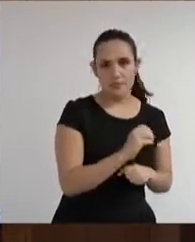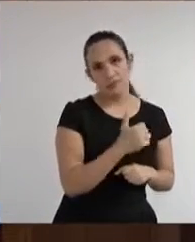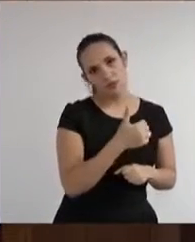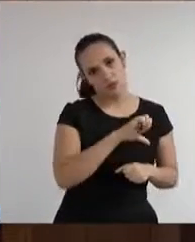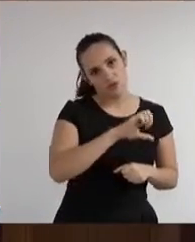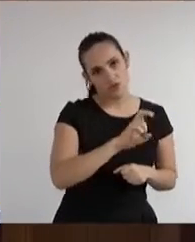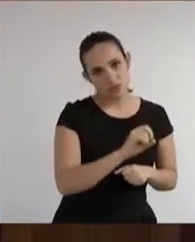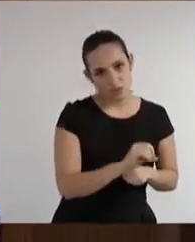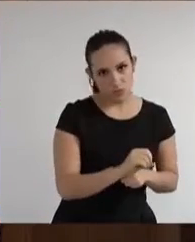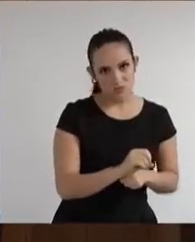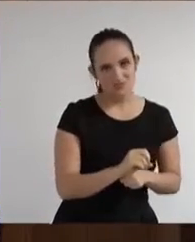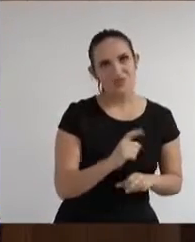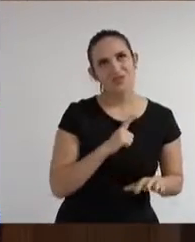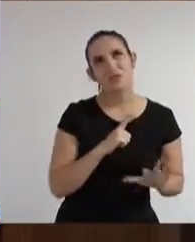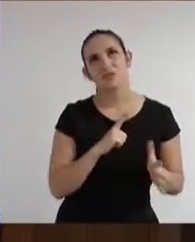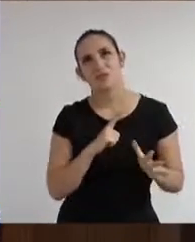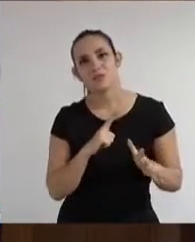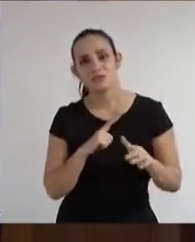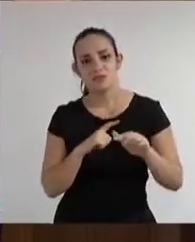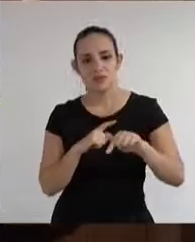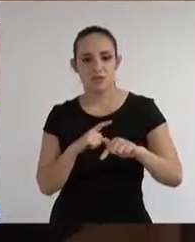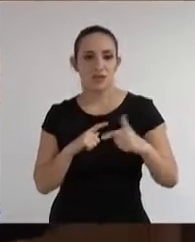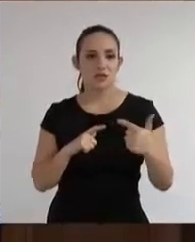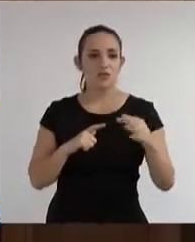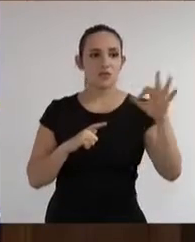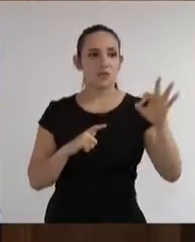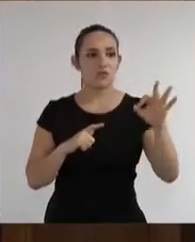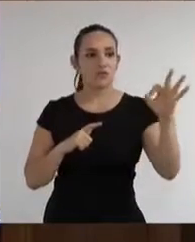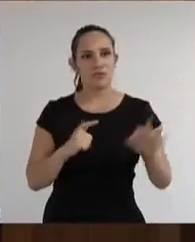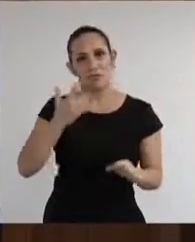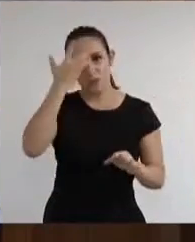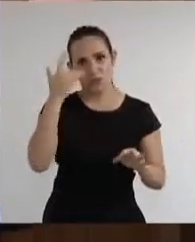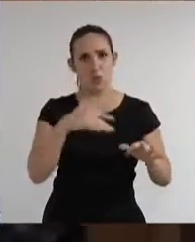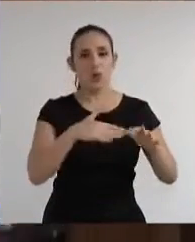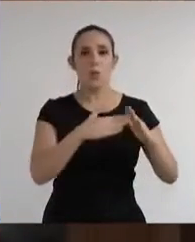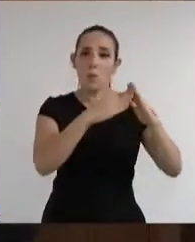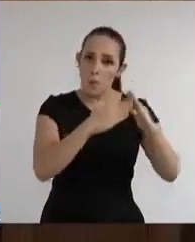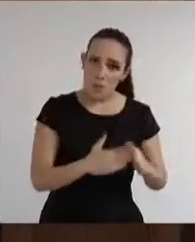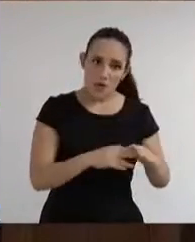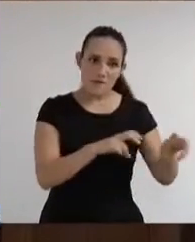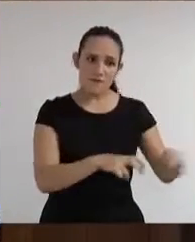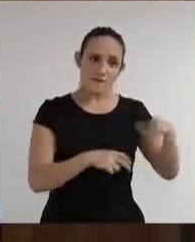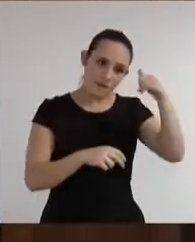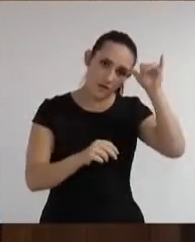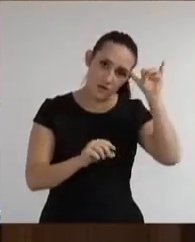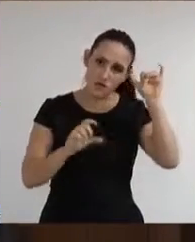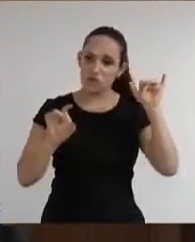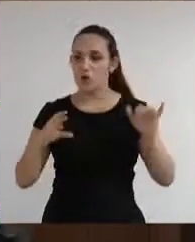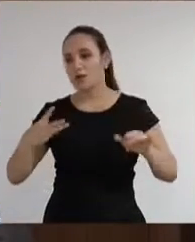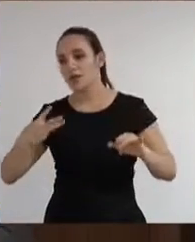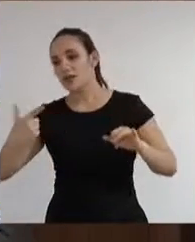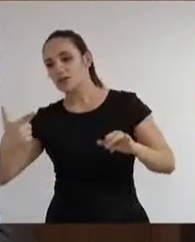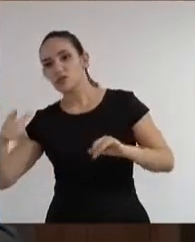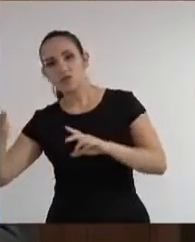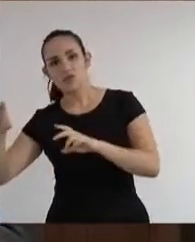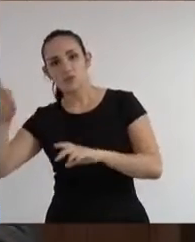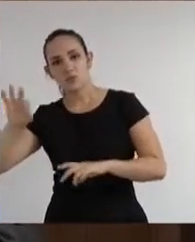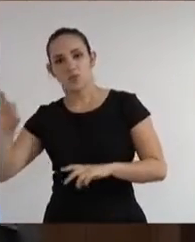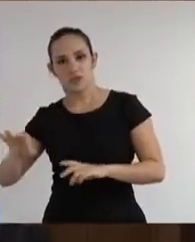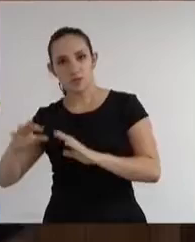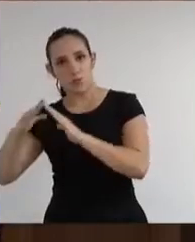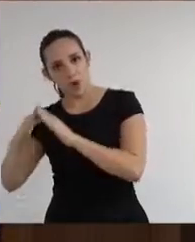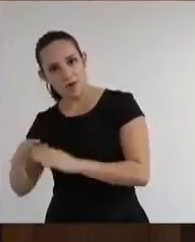nós tínhamos 72% da população vivia na zona rural e 28%, 32% vivia na zona